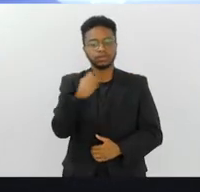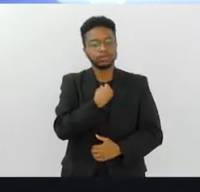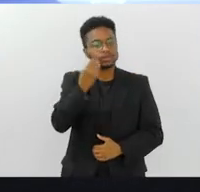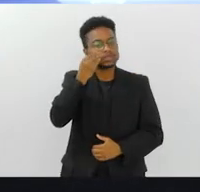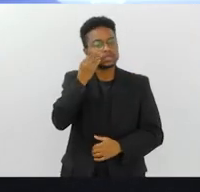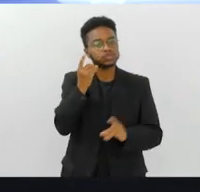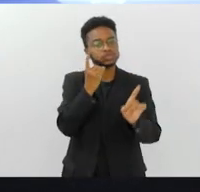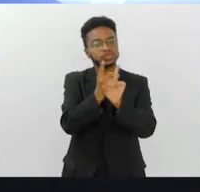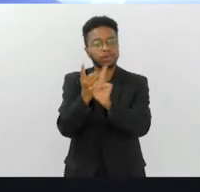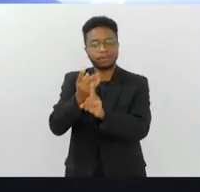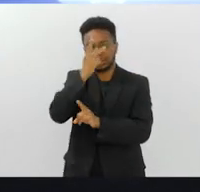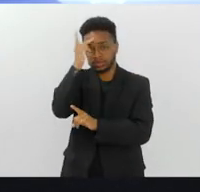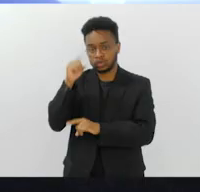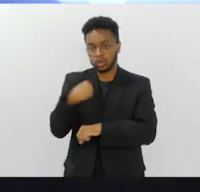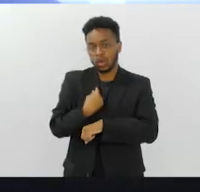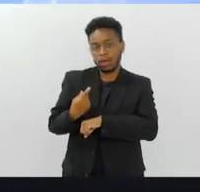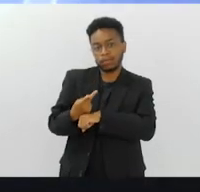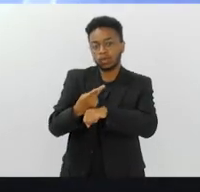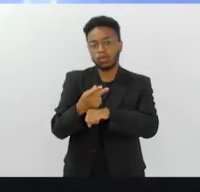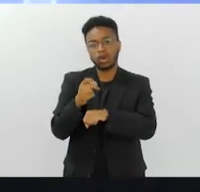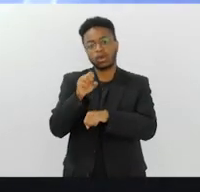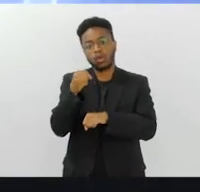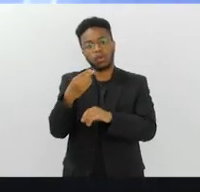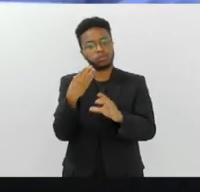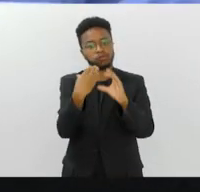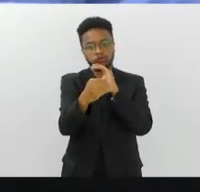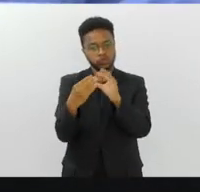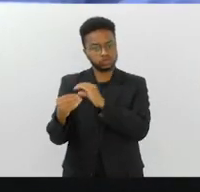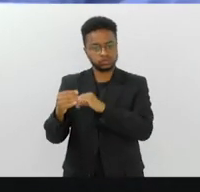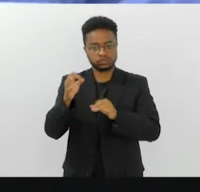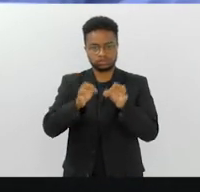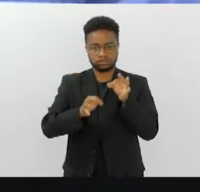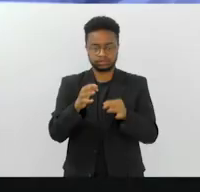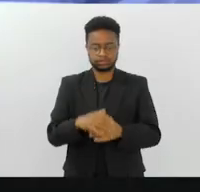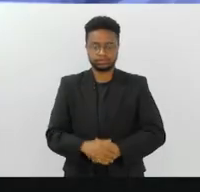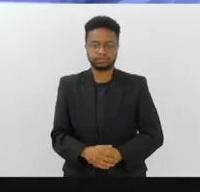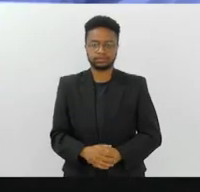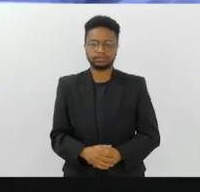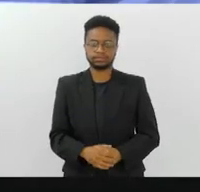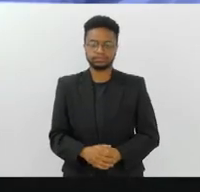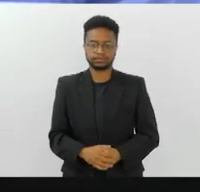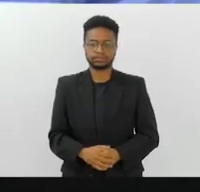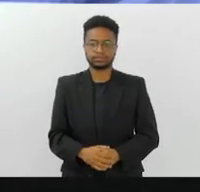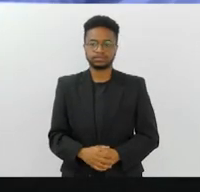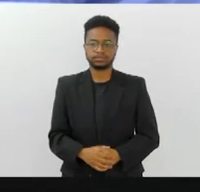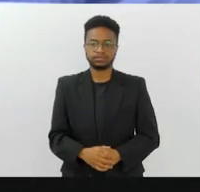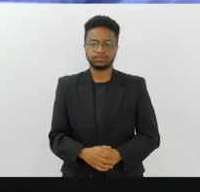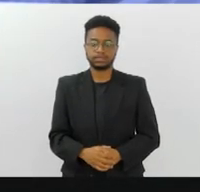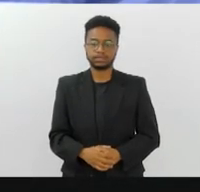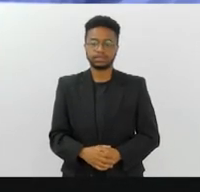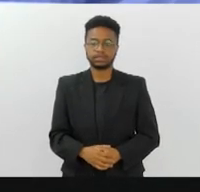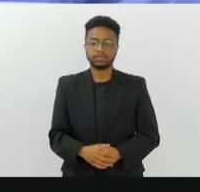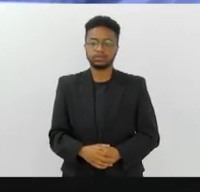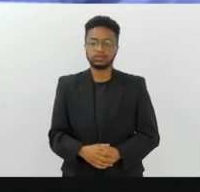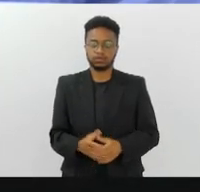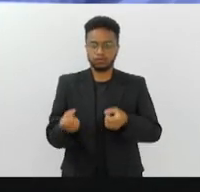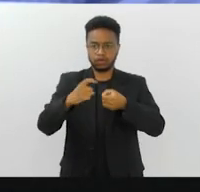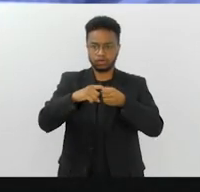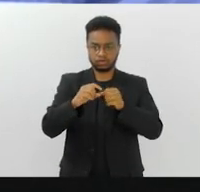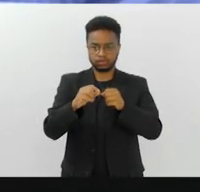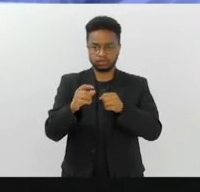facial de pessoas procuradas ou foragidas da Justiça eh o falso positivo só volta um por